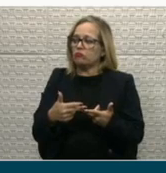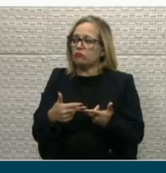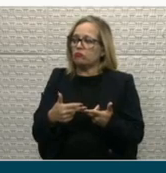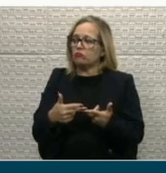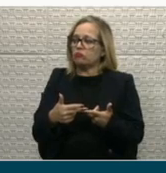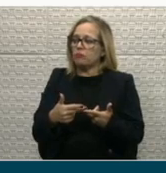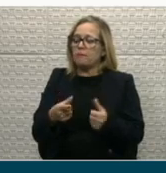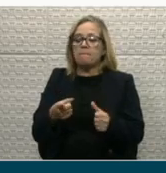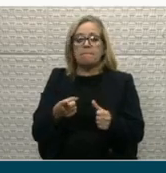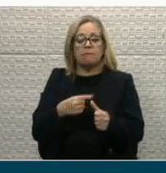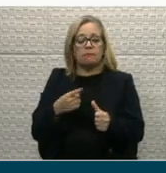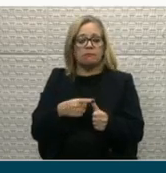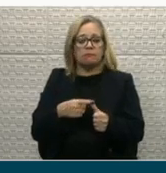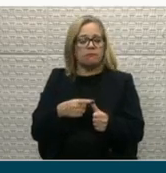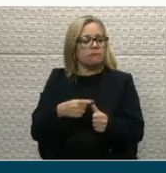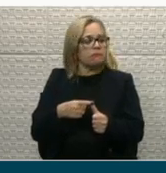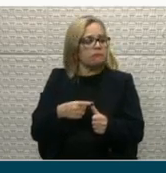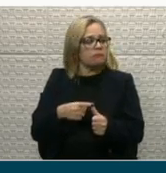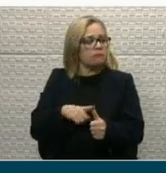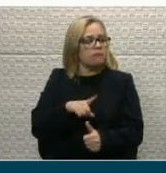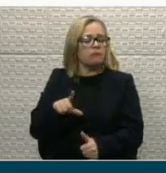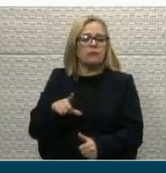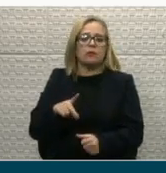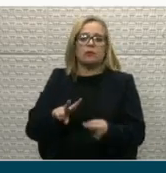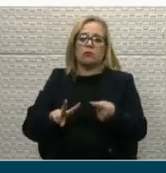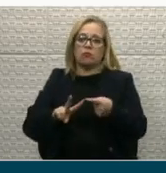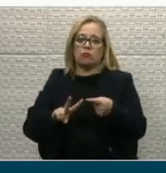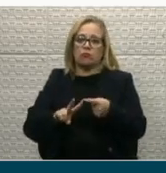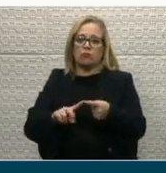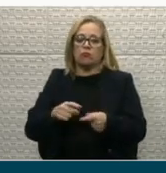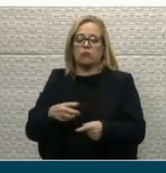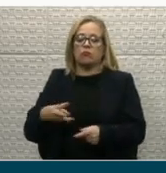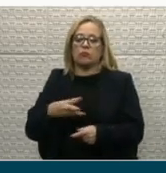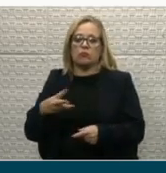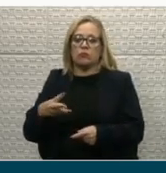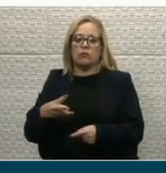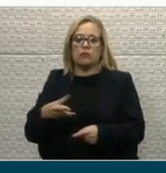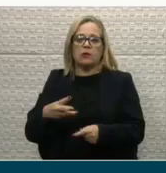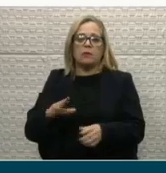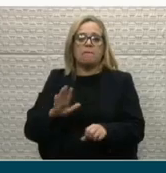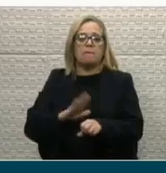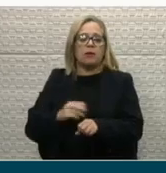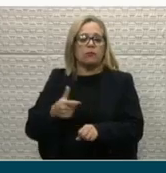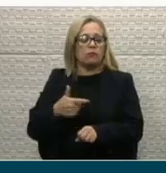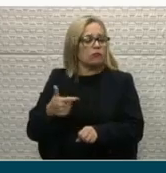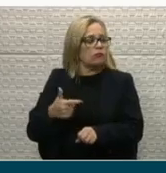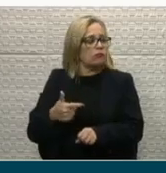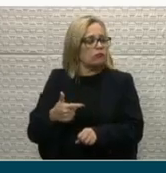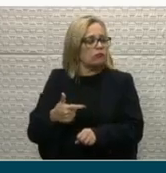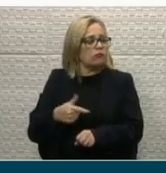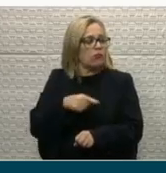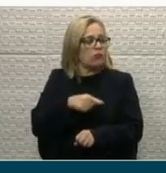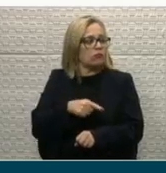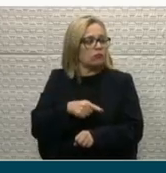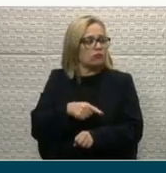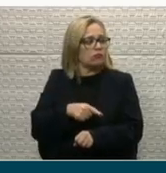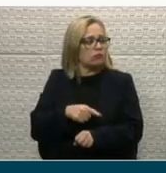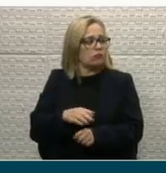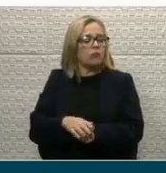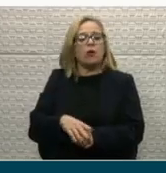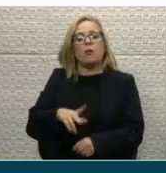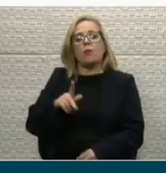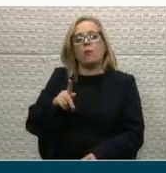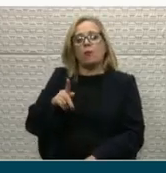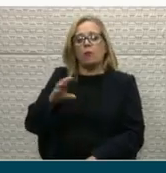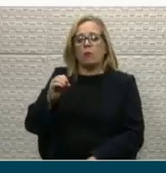membro, eu vou obter lambda ao quadrado menos 3 lambda mais 2. Essa expressão é um